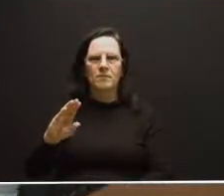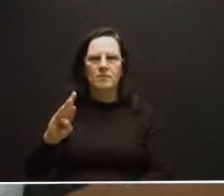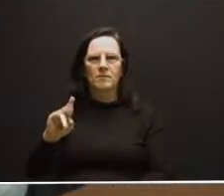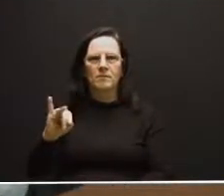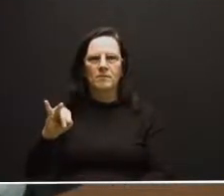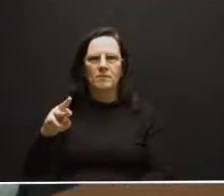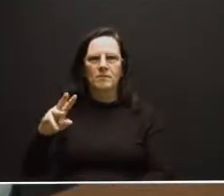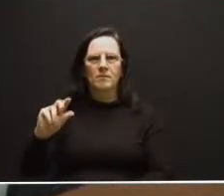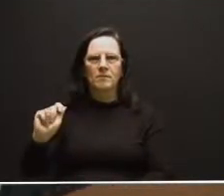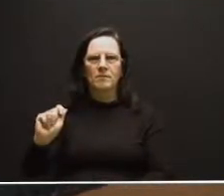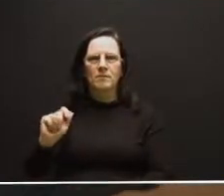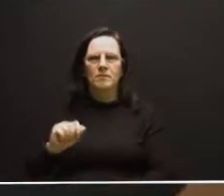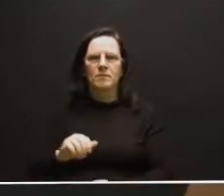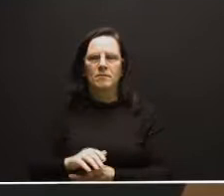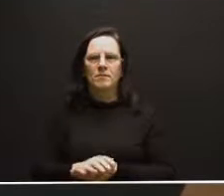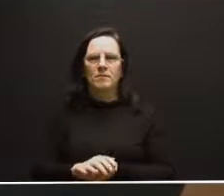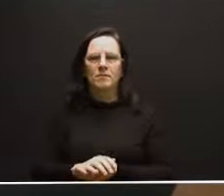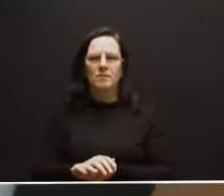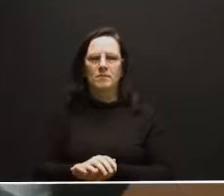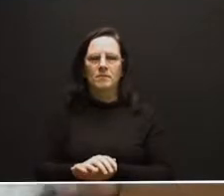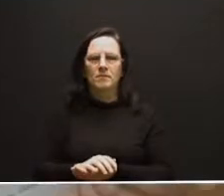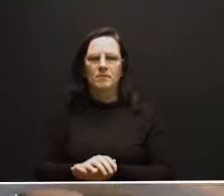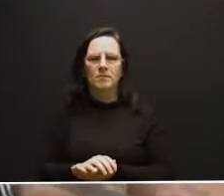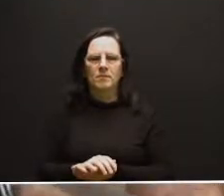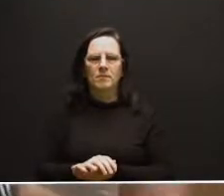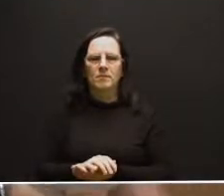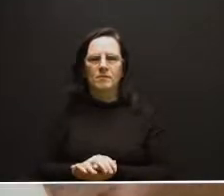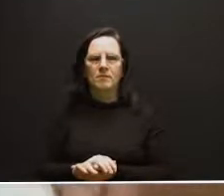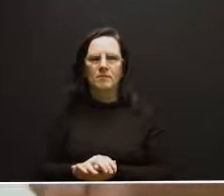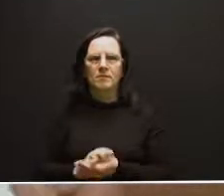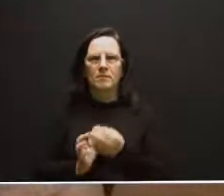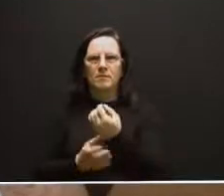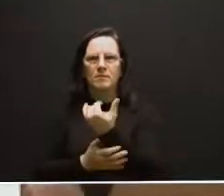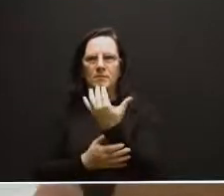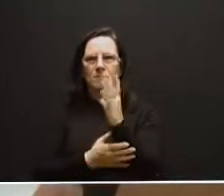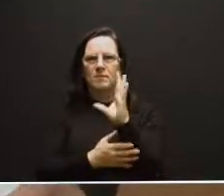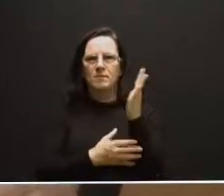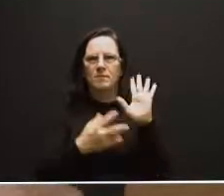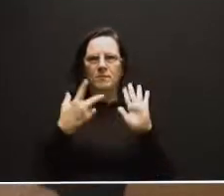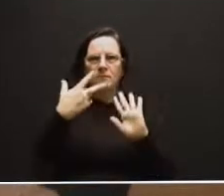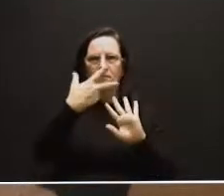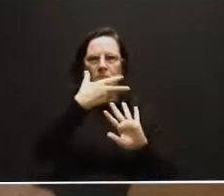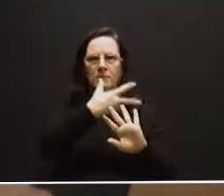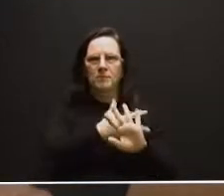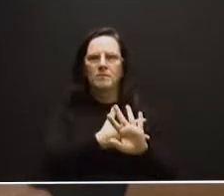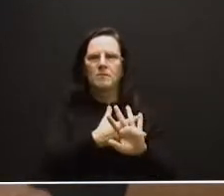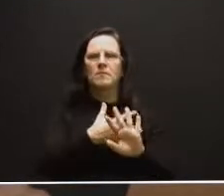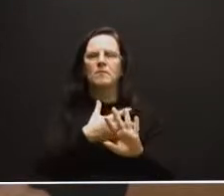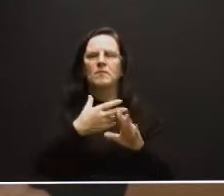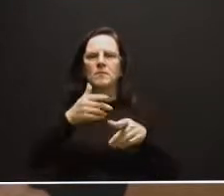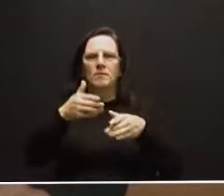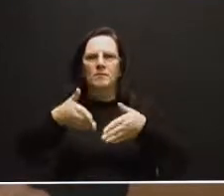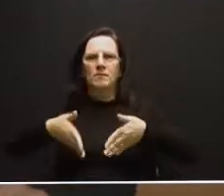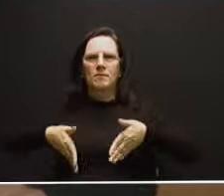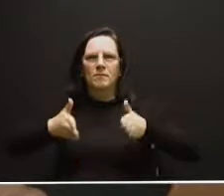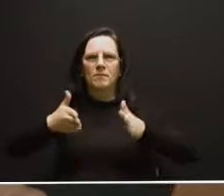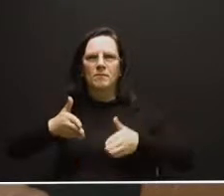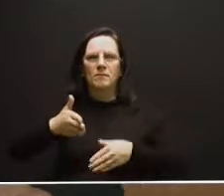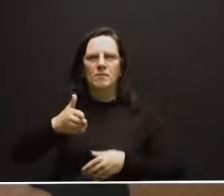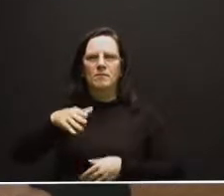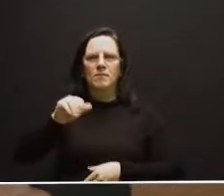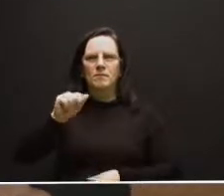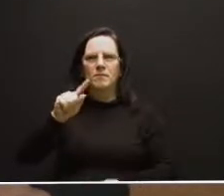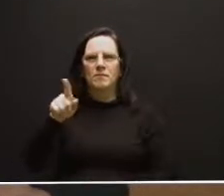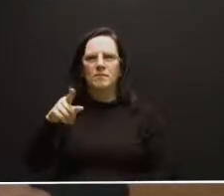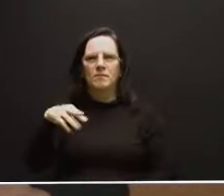encaminhas à poda de árvores na rua das azaléias em frente ao número